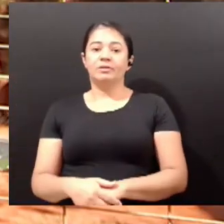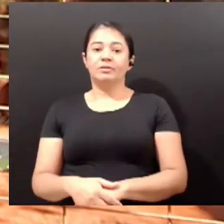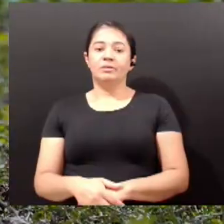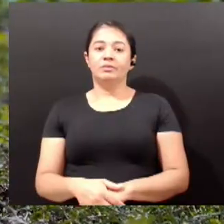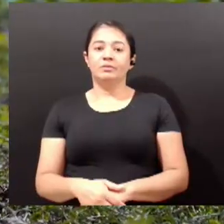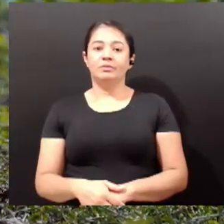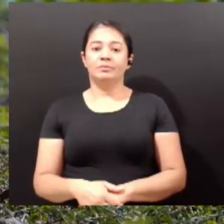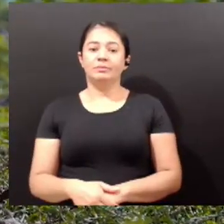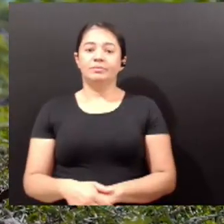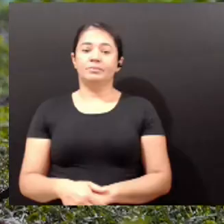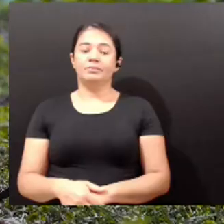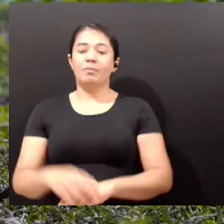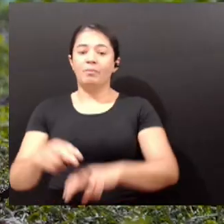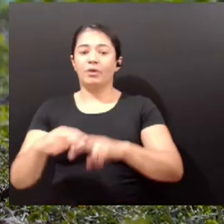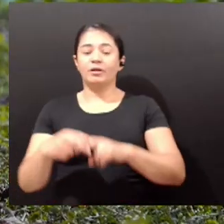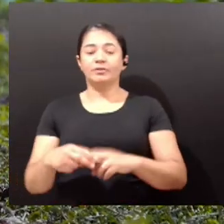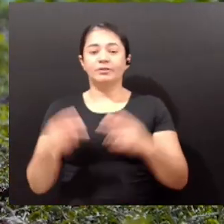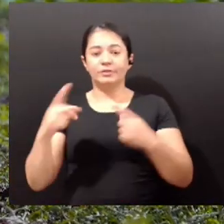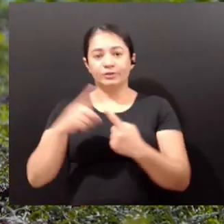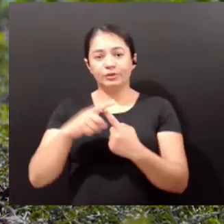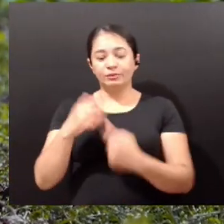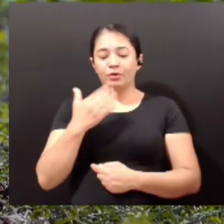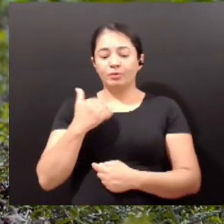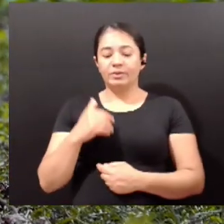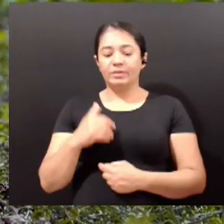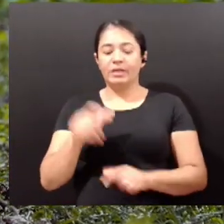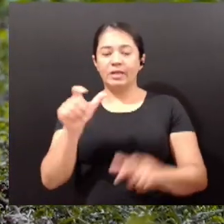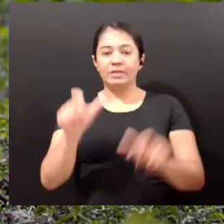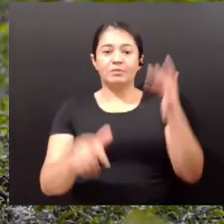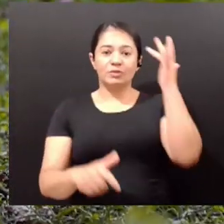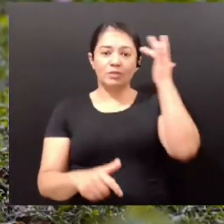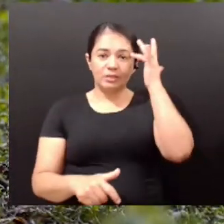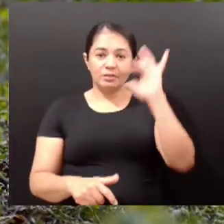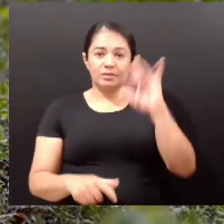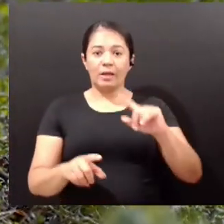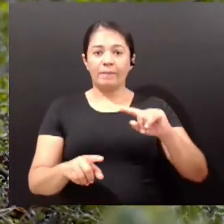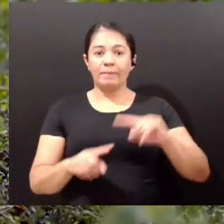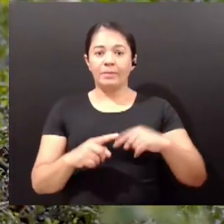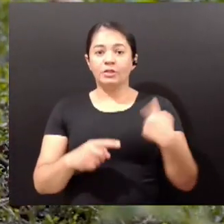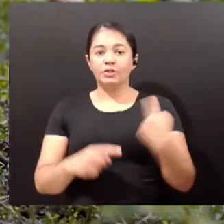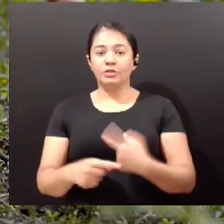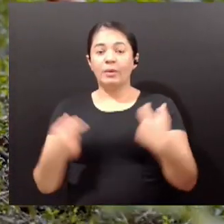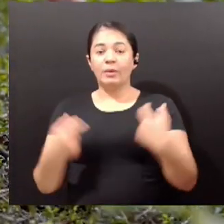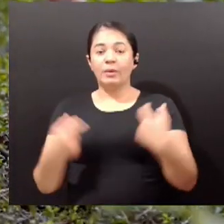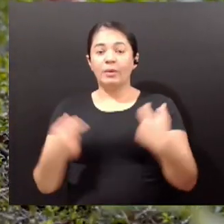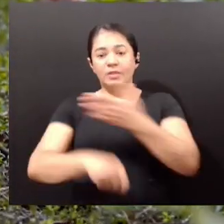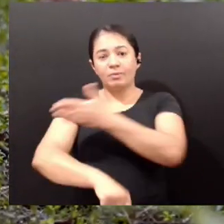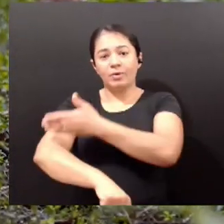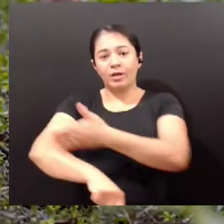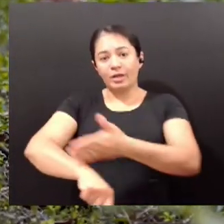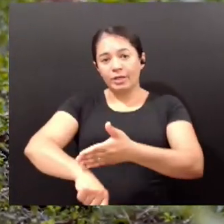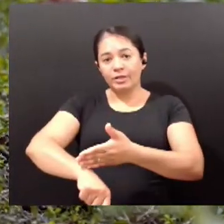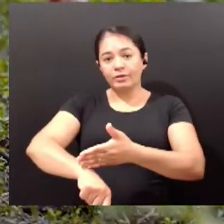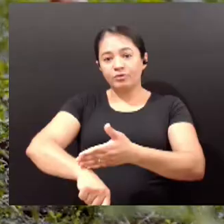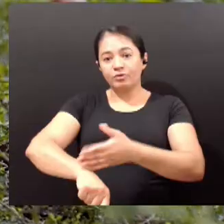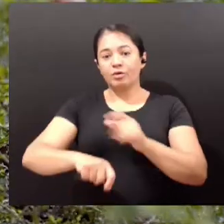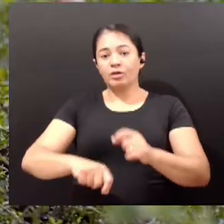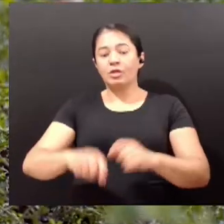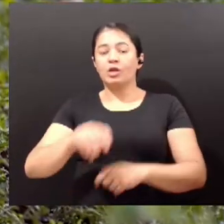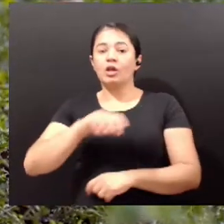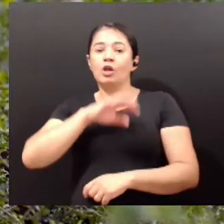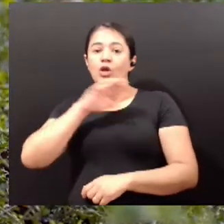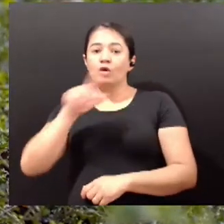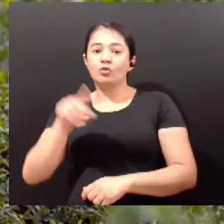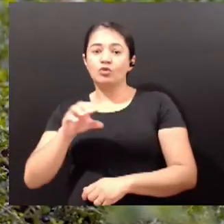pelo alimento. Muita gente não sabe e a gente precisa educar, ensinar essa parte que o zoológico não recebe bicho